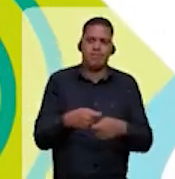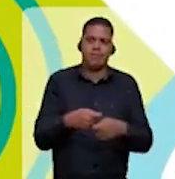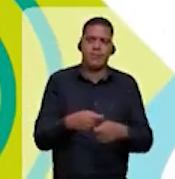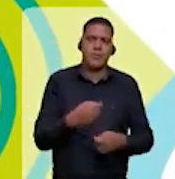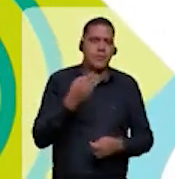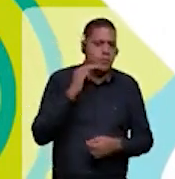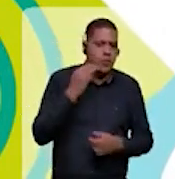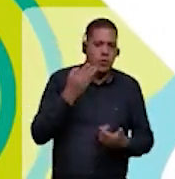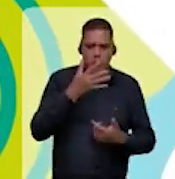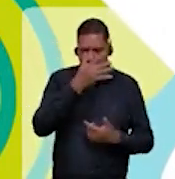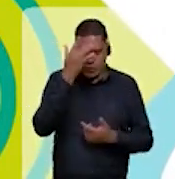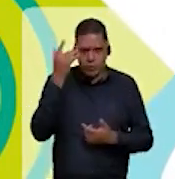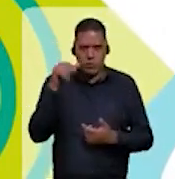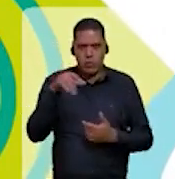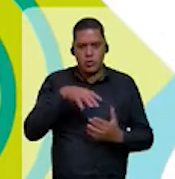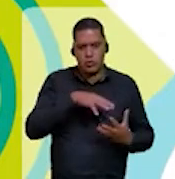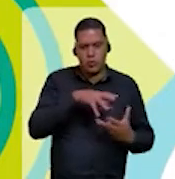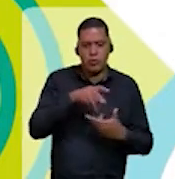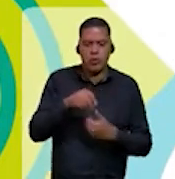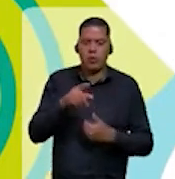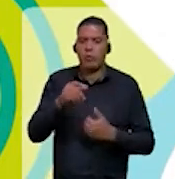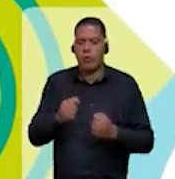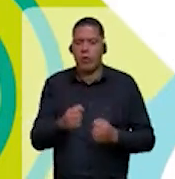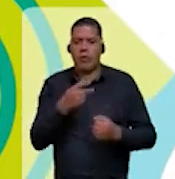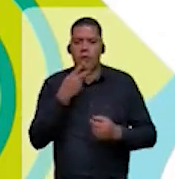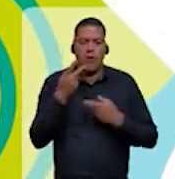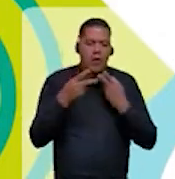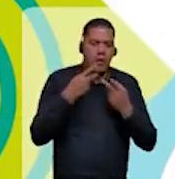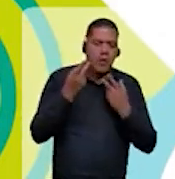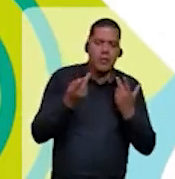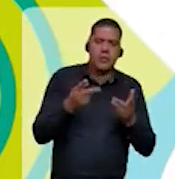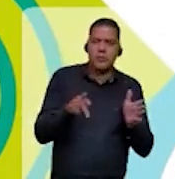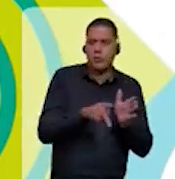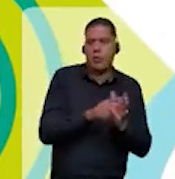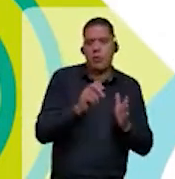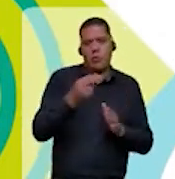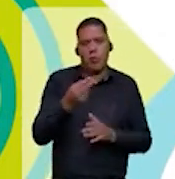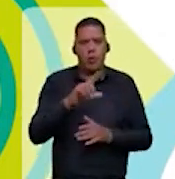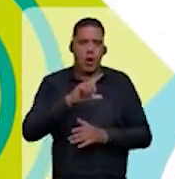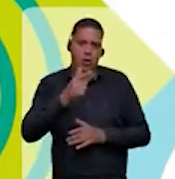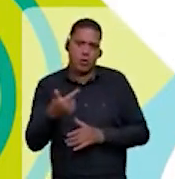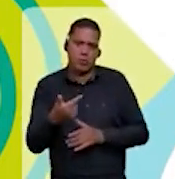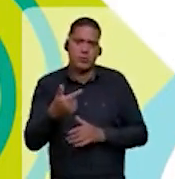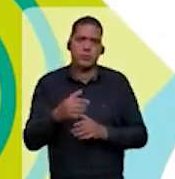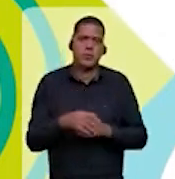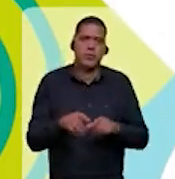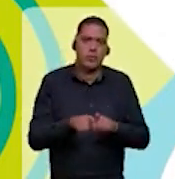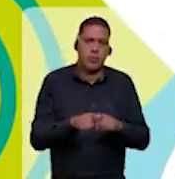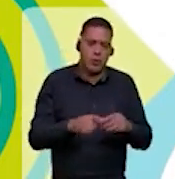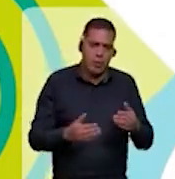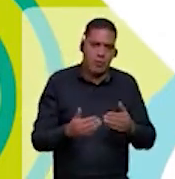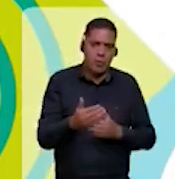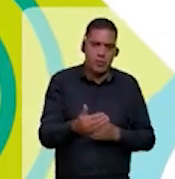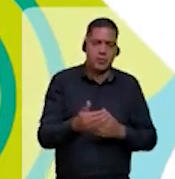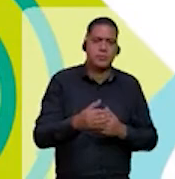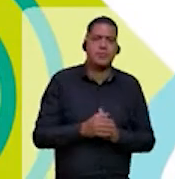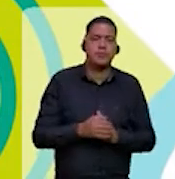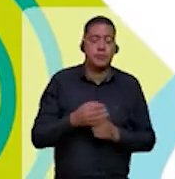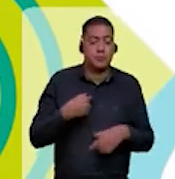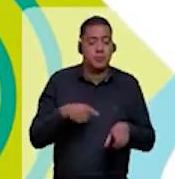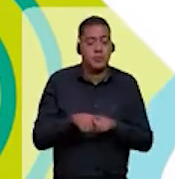milhões de pessoas ao redor do planeta seja como falantes nativos seja como segunda língua a partir disso